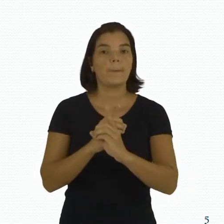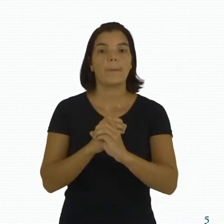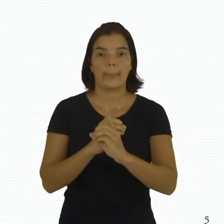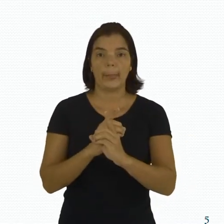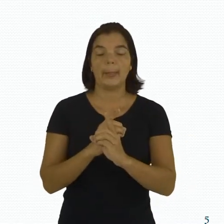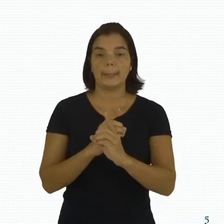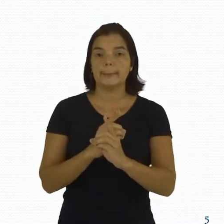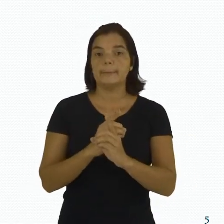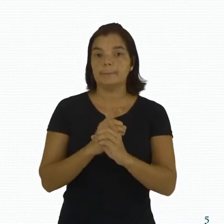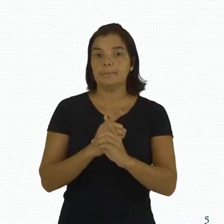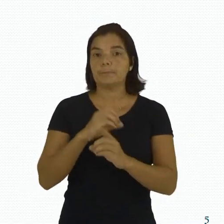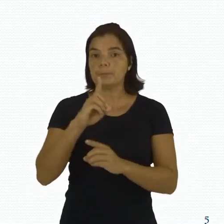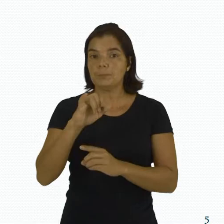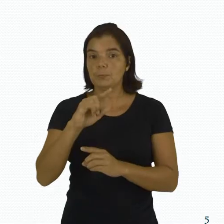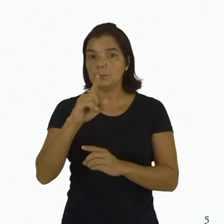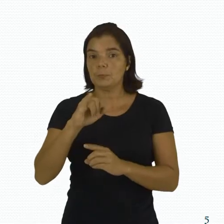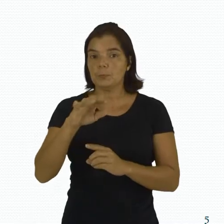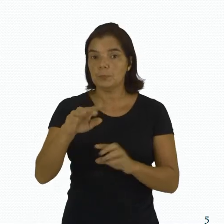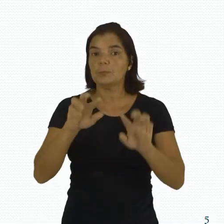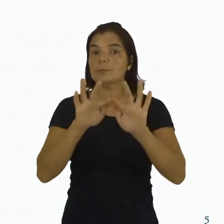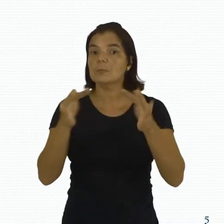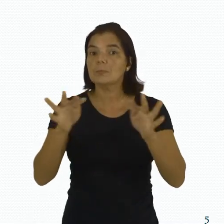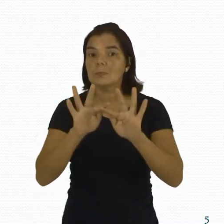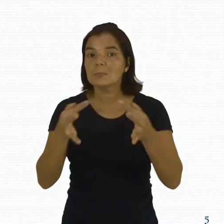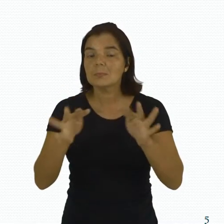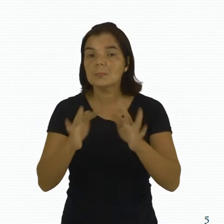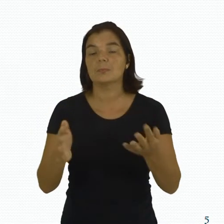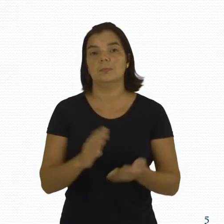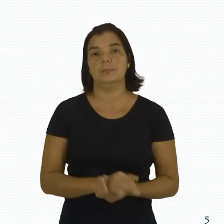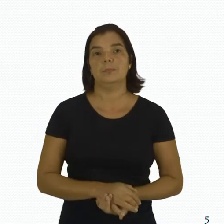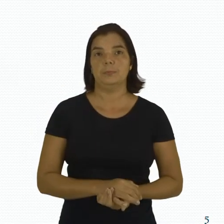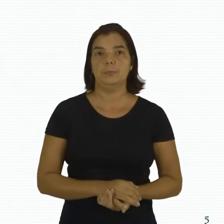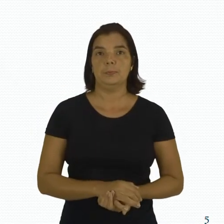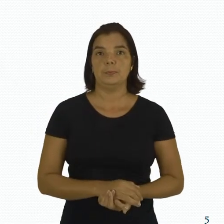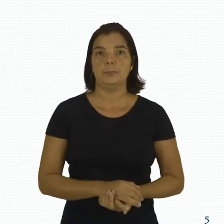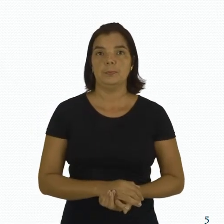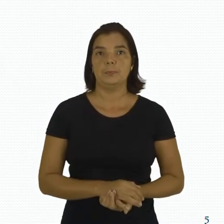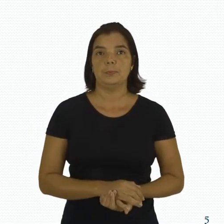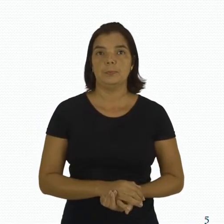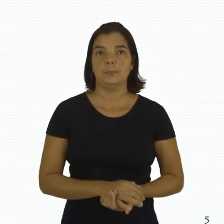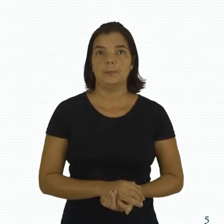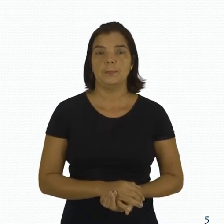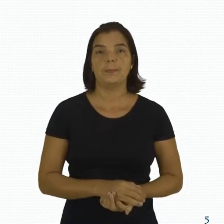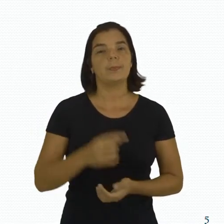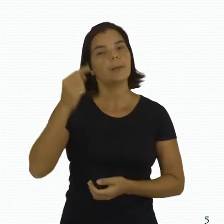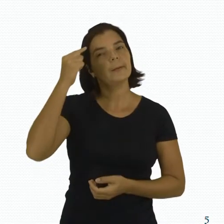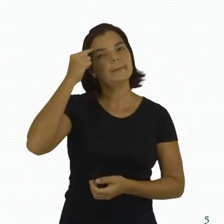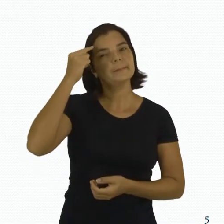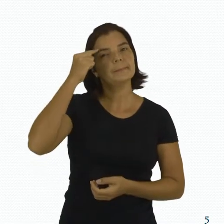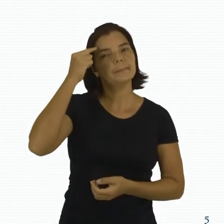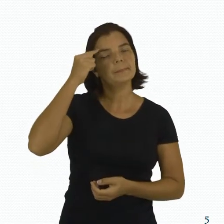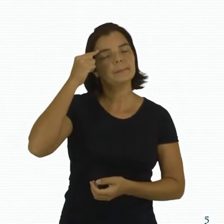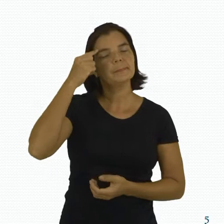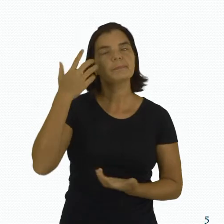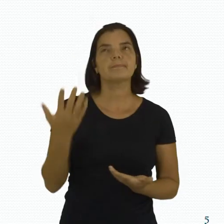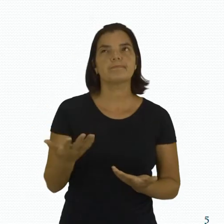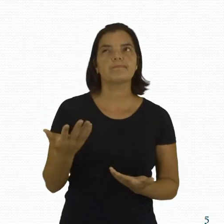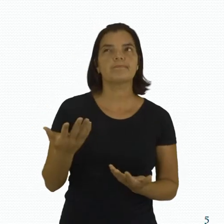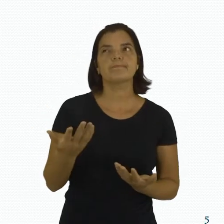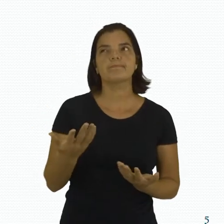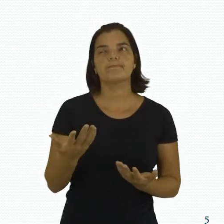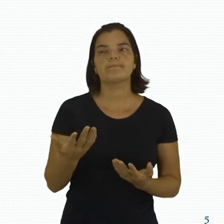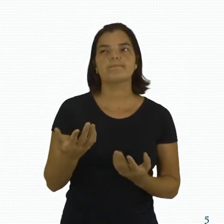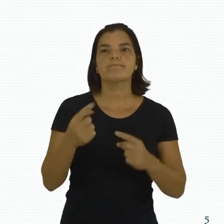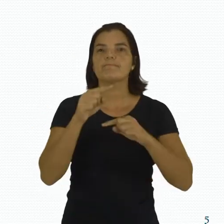fração geratriz para uma dízima periódica simples, né? Então, vamos lá. Imagine que eu queira encontrar